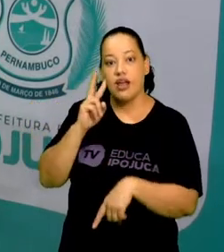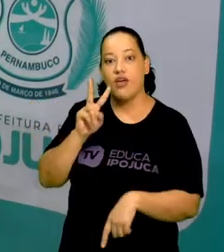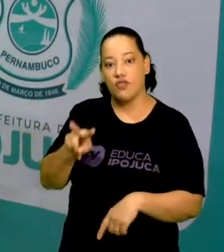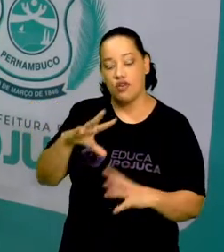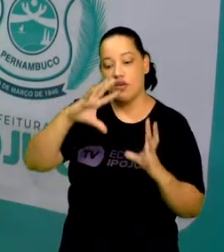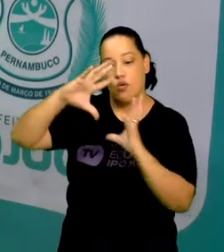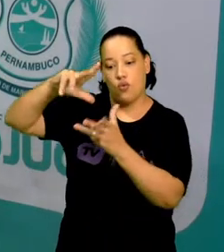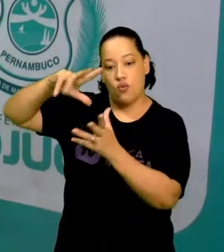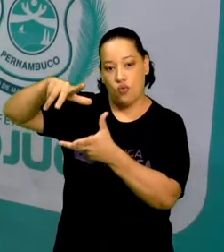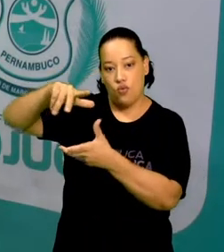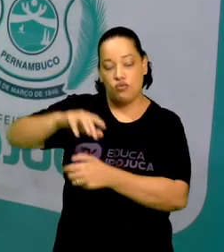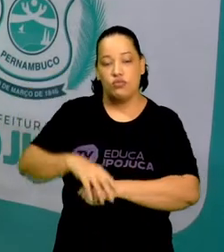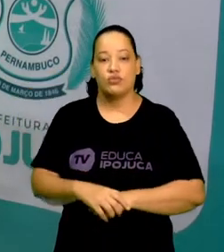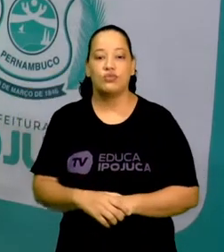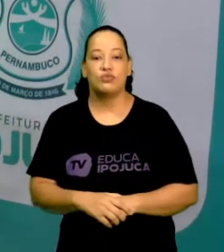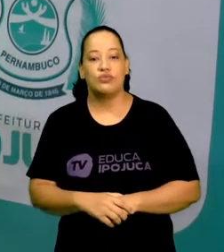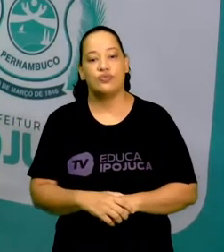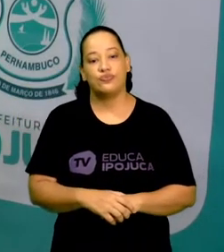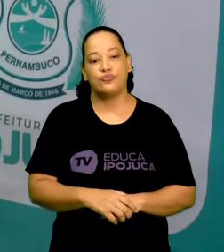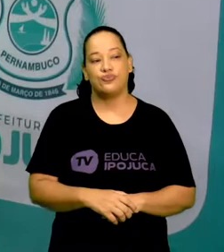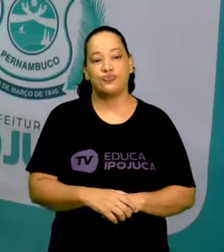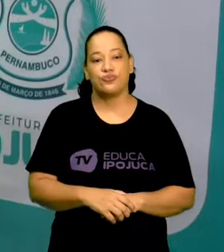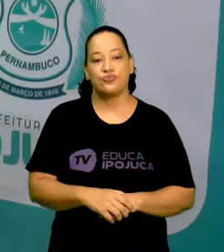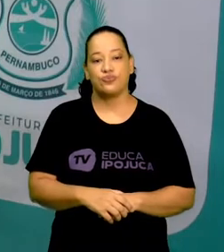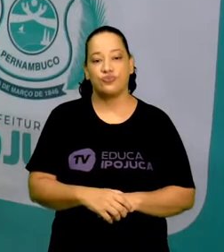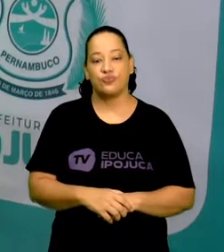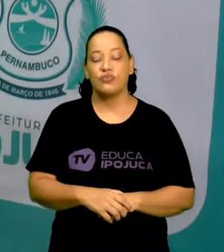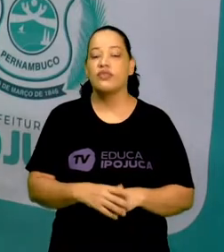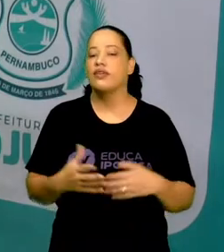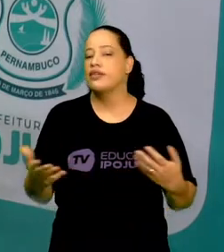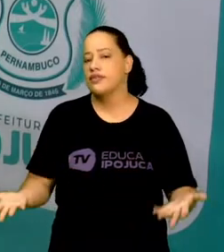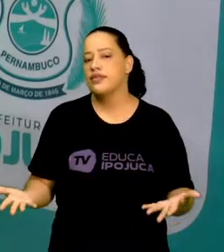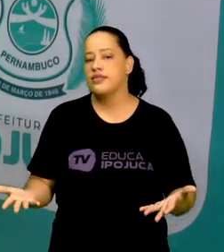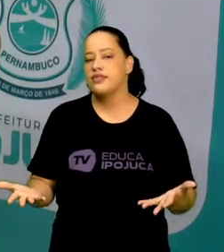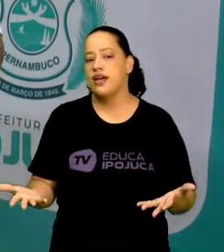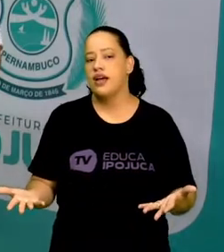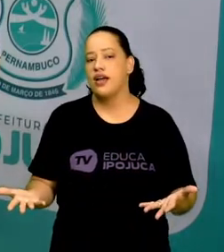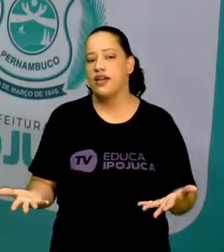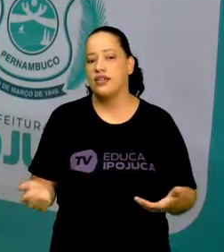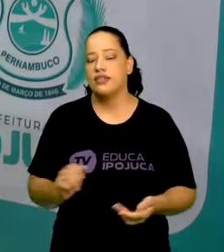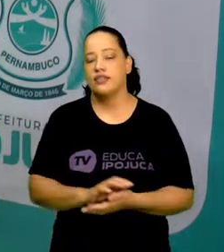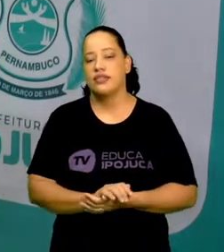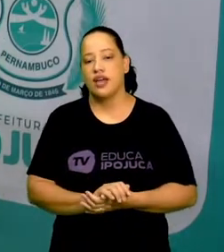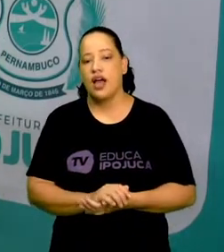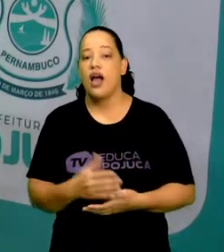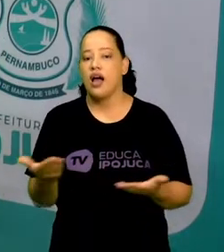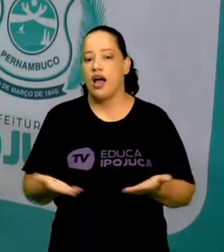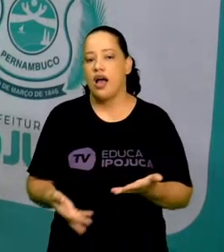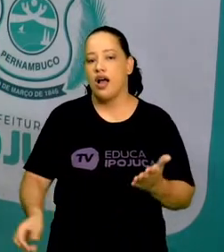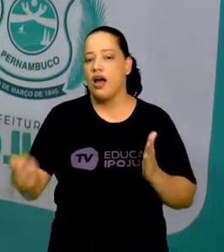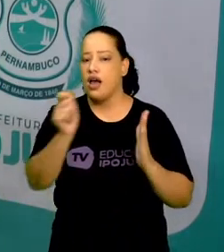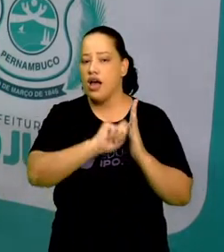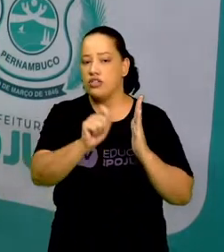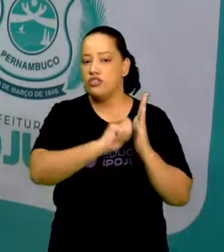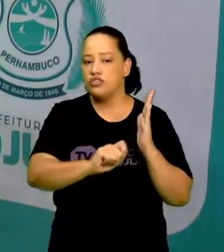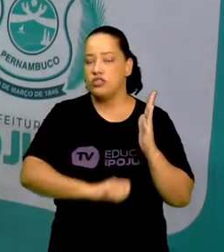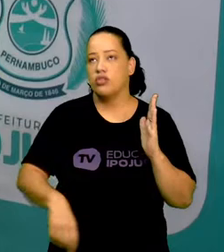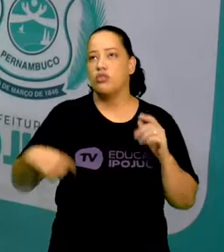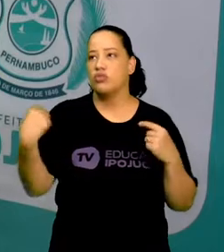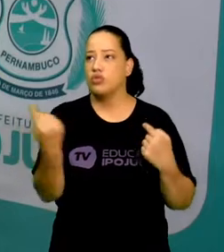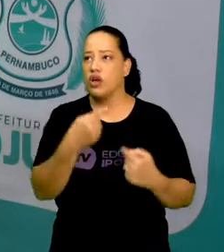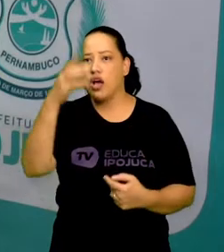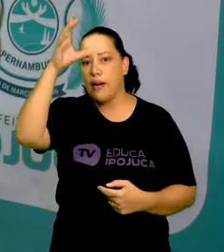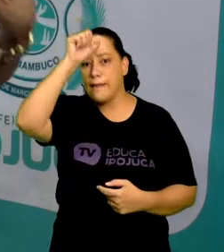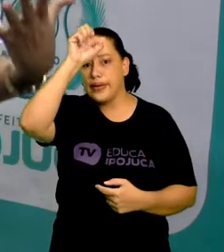terrestre. E aí, registrando os nossos saberes, O que aprendemos